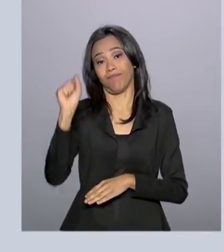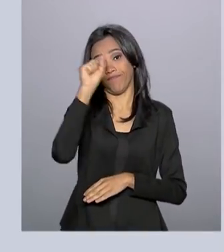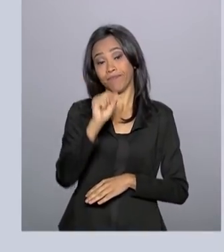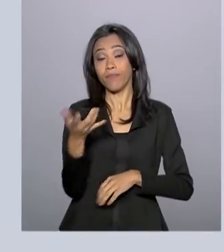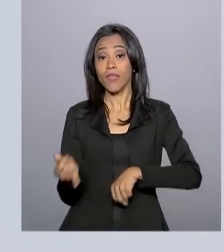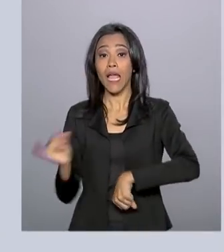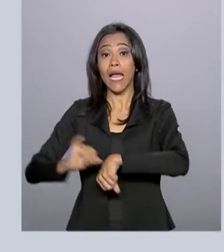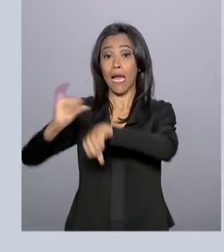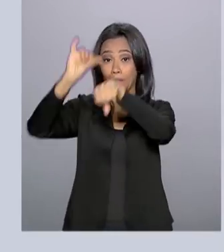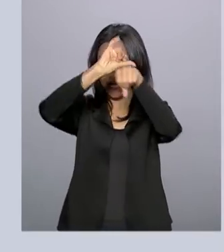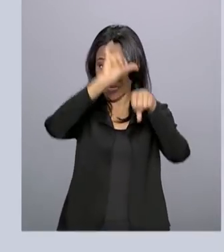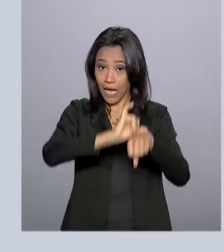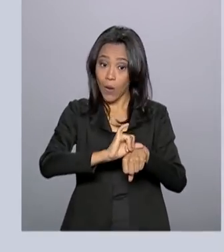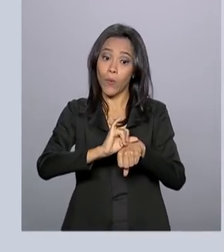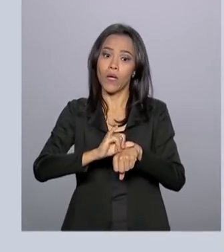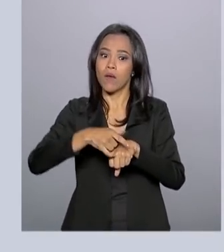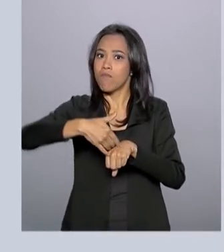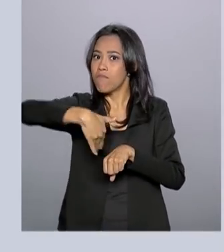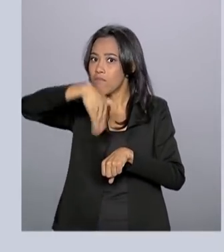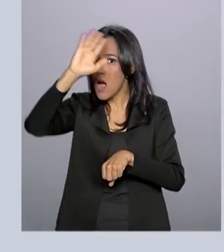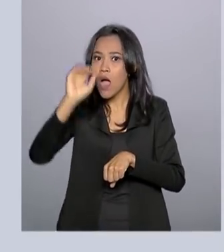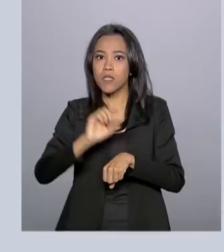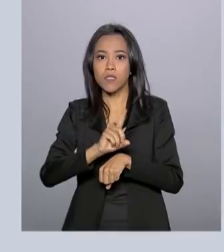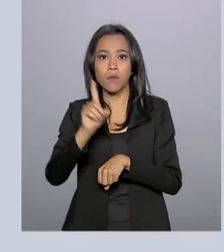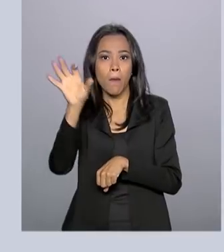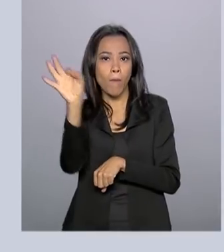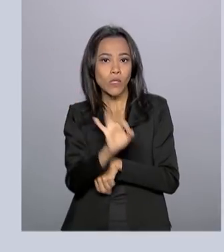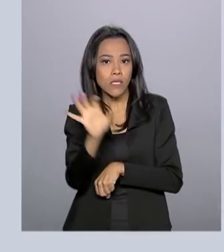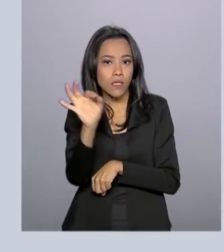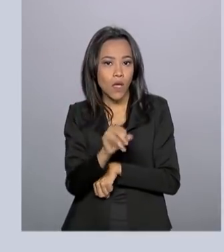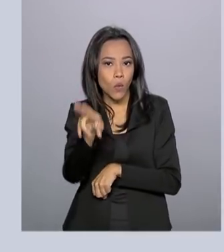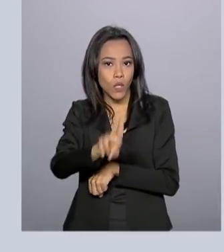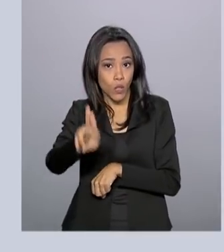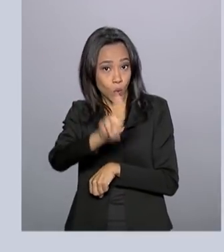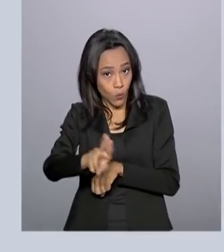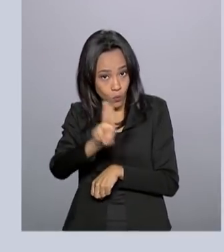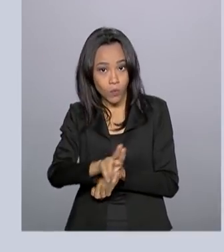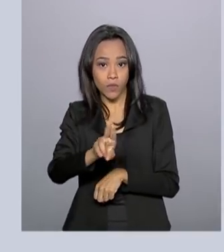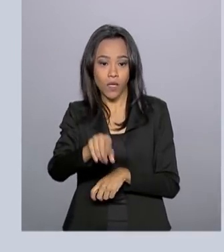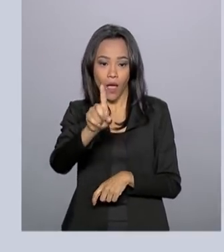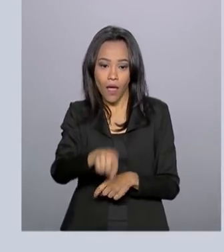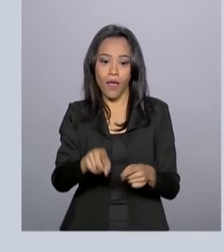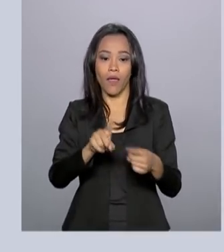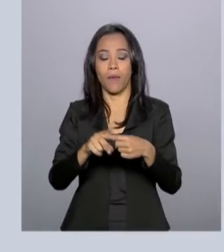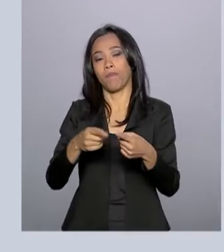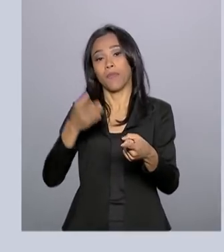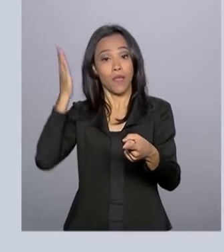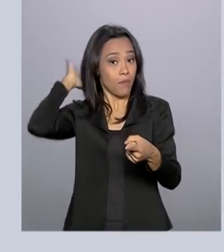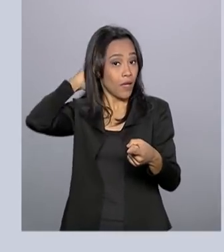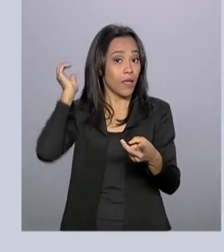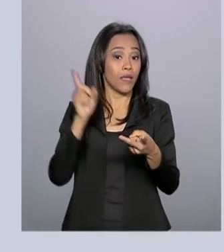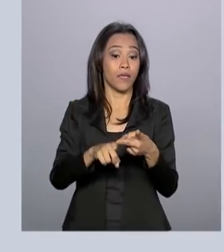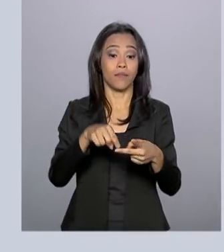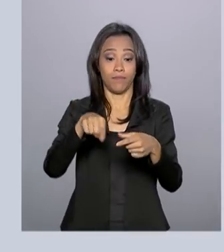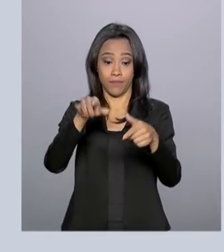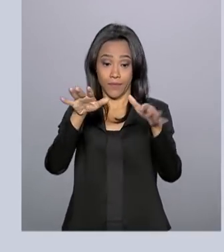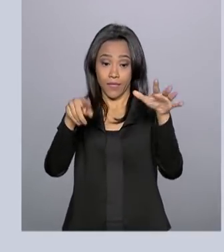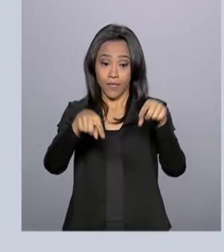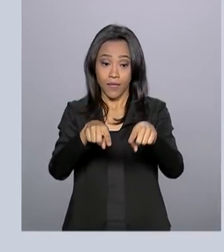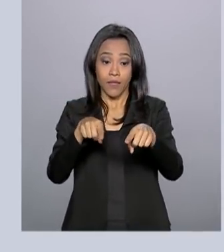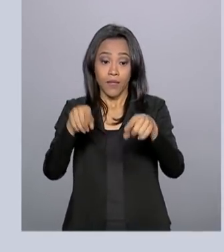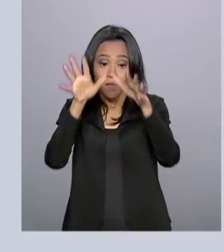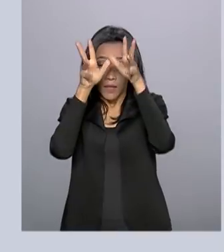capitais que apresentam maior percentual de uso do celular por condutores são Belém, Rio Branco e